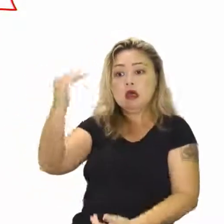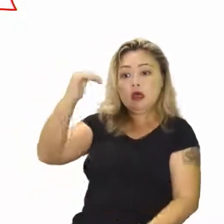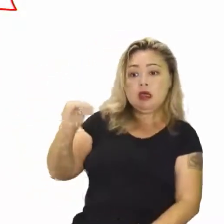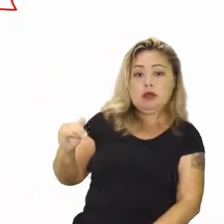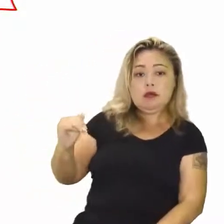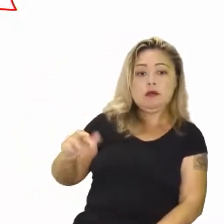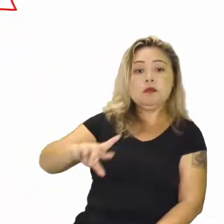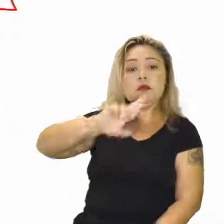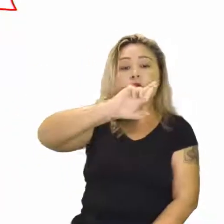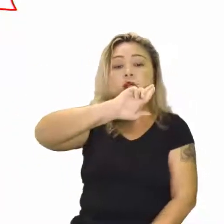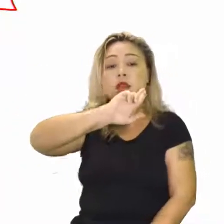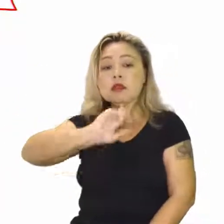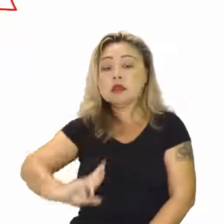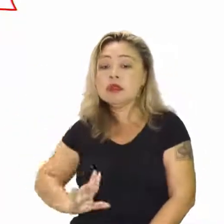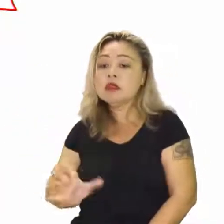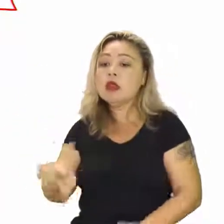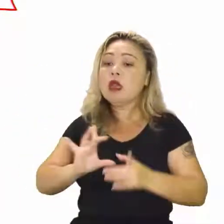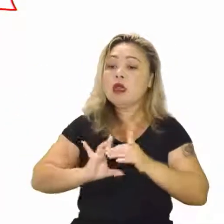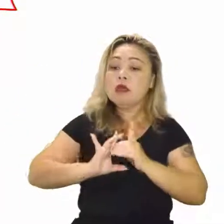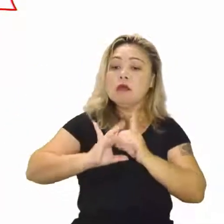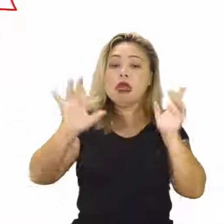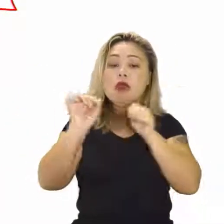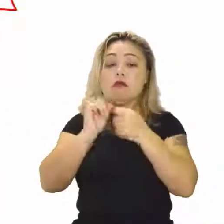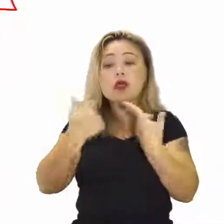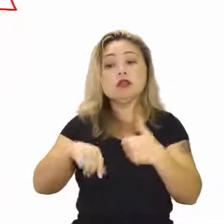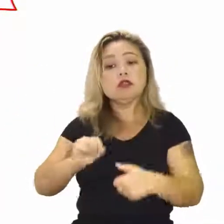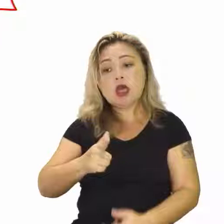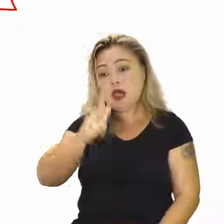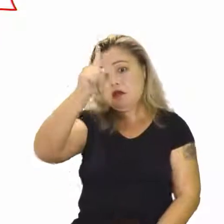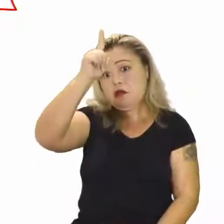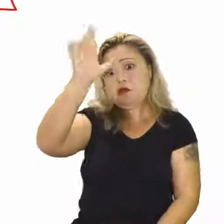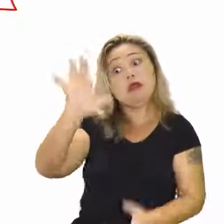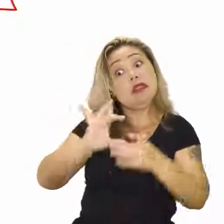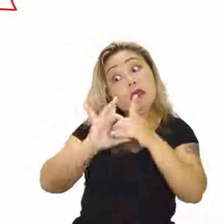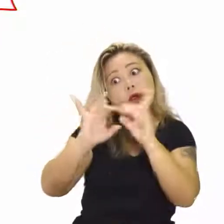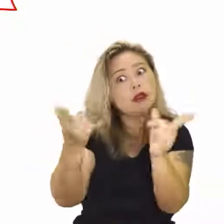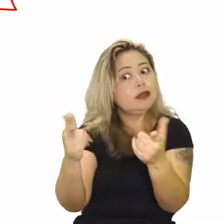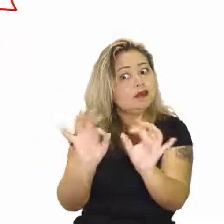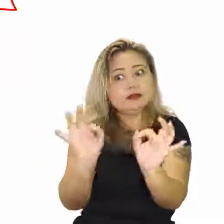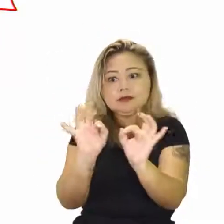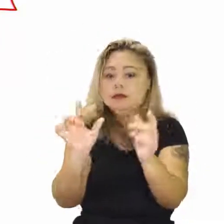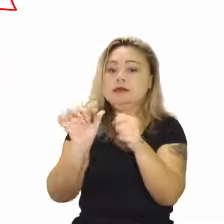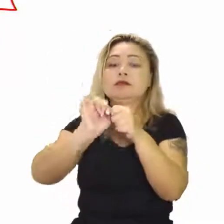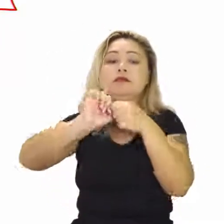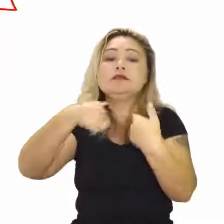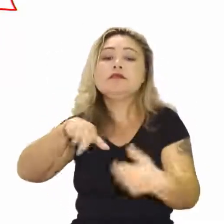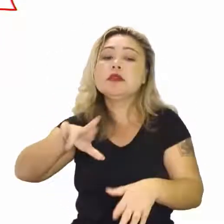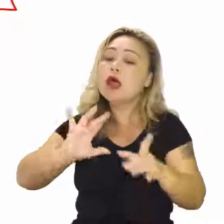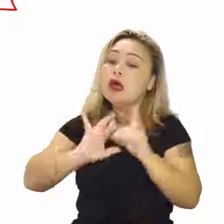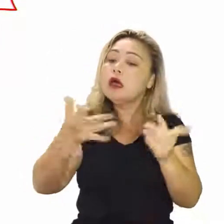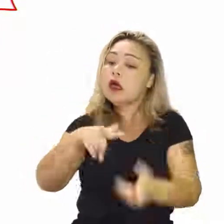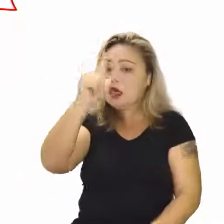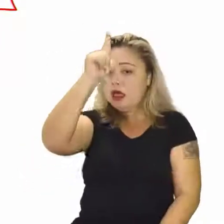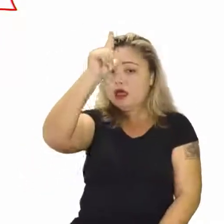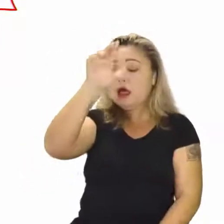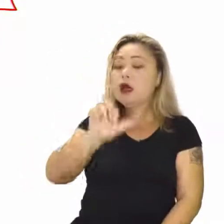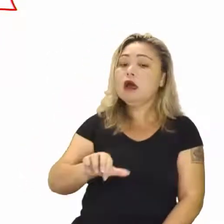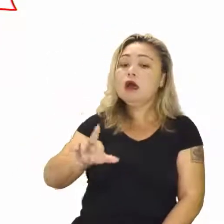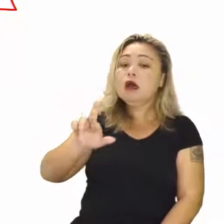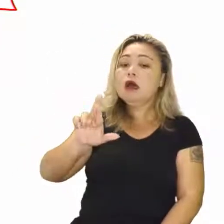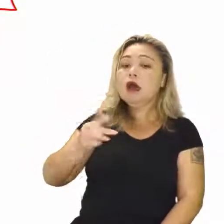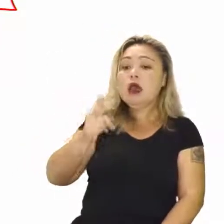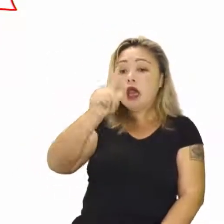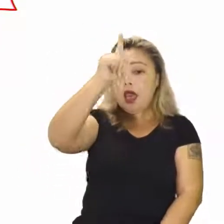República Democrática Alemã, democrática aqui nem tanto, né? Mas República Democrática Alemã ou